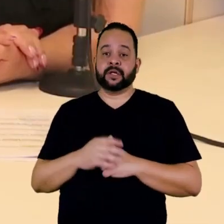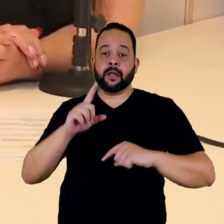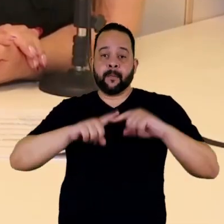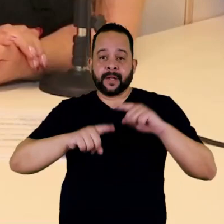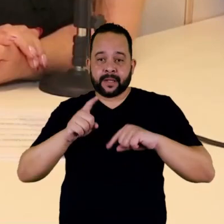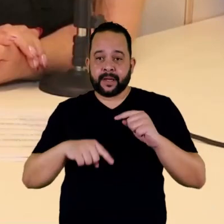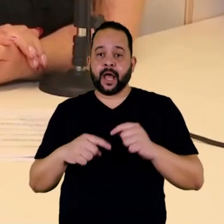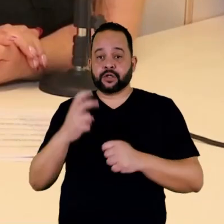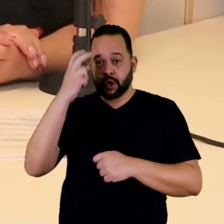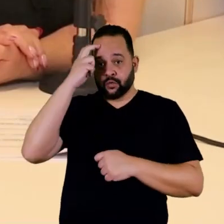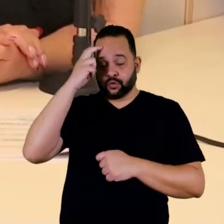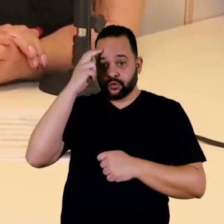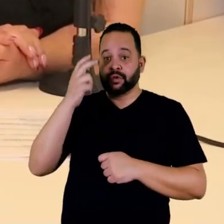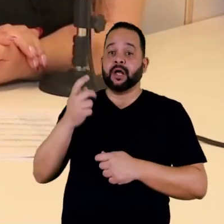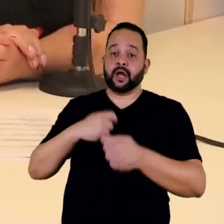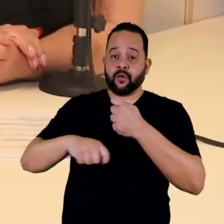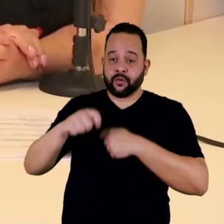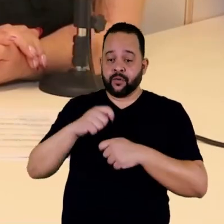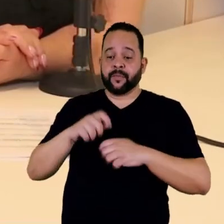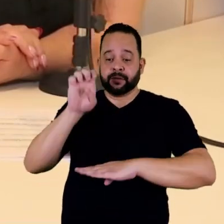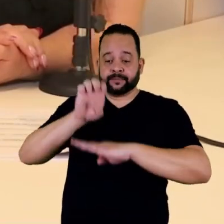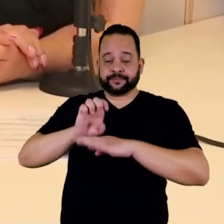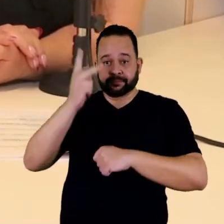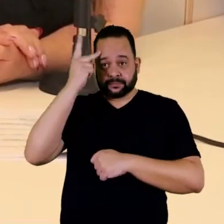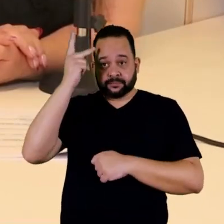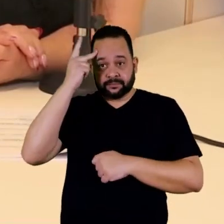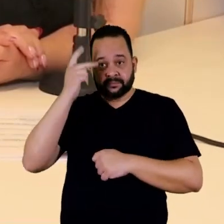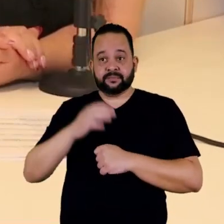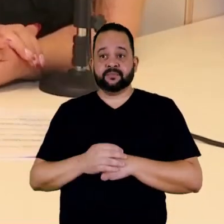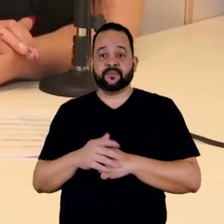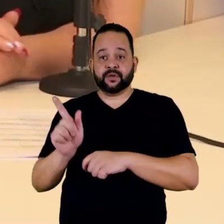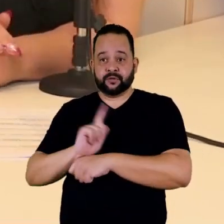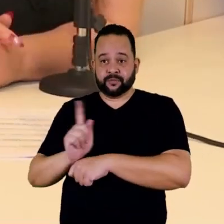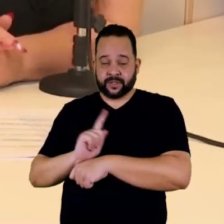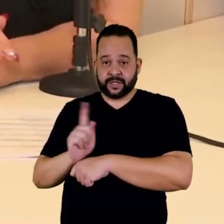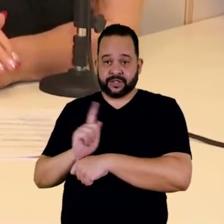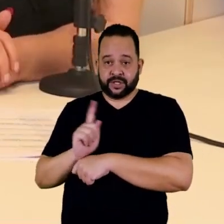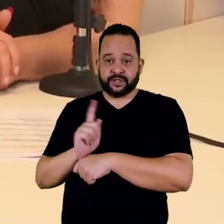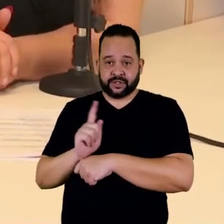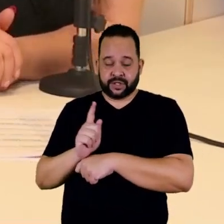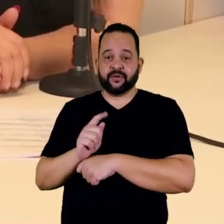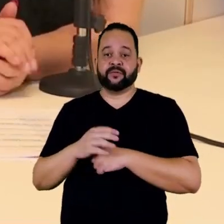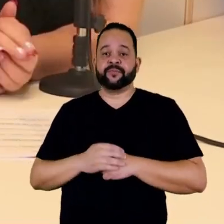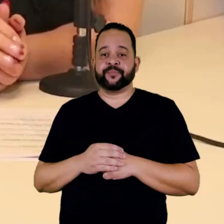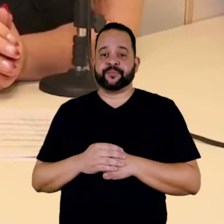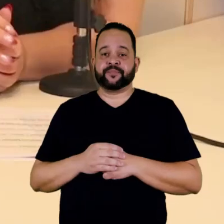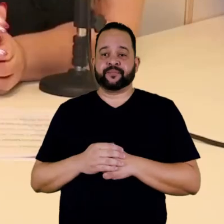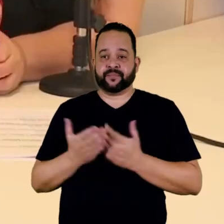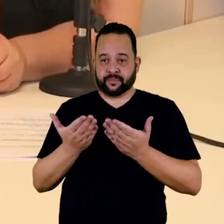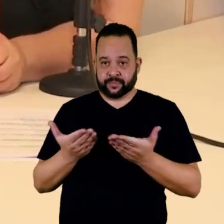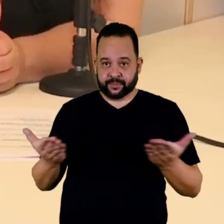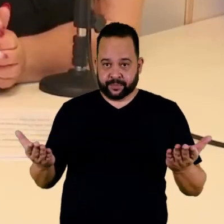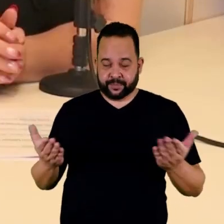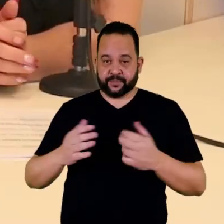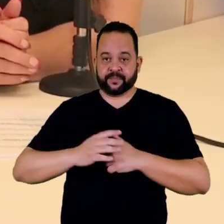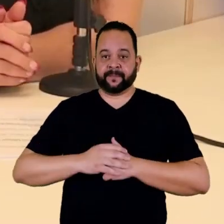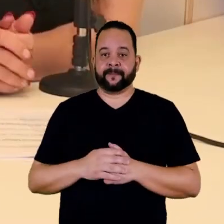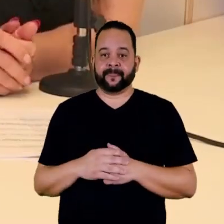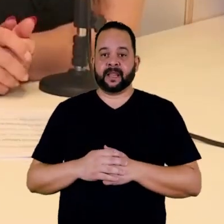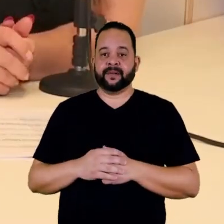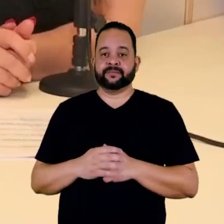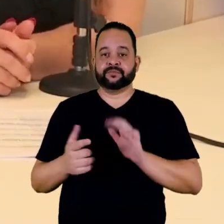Cultura economia e Indústria criativas do Estado de São Paulo sobre a gestão da organização social SP